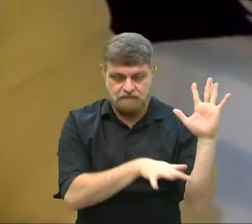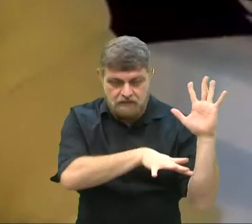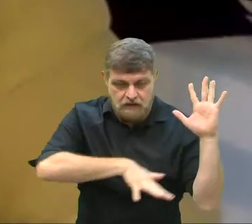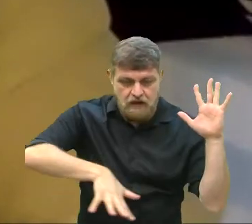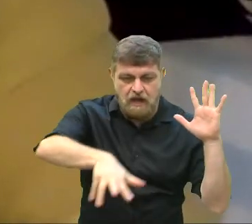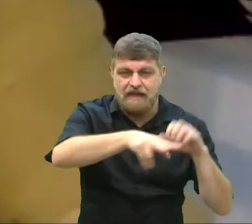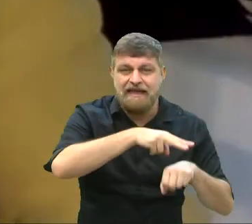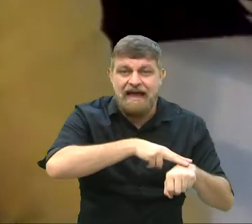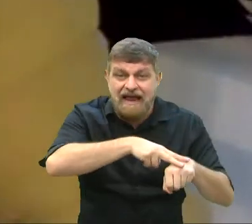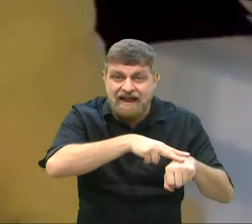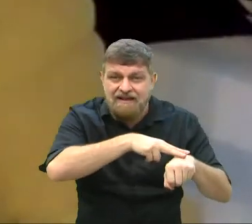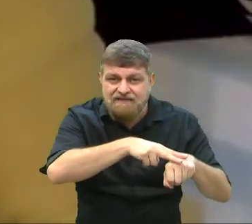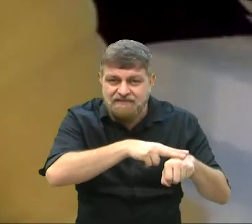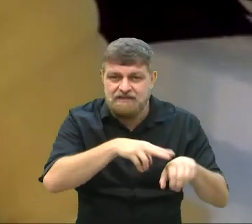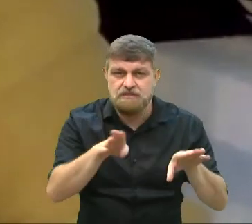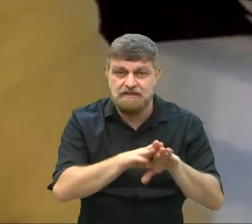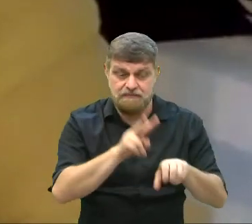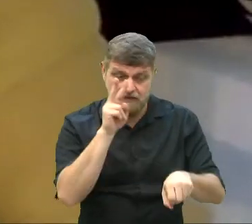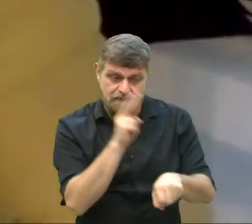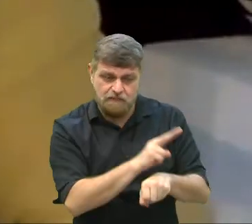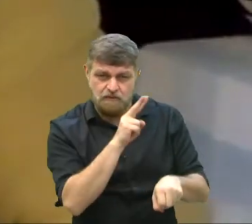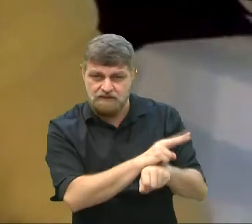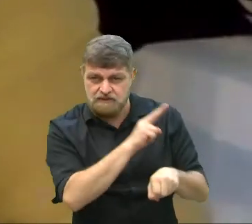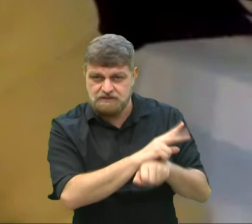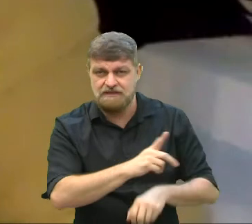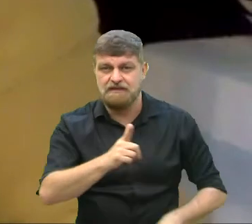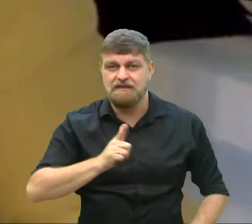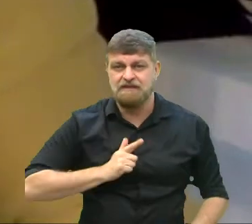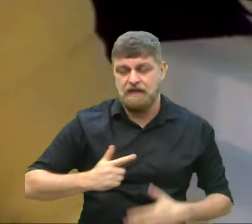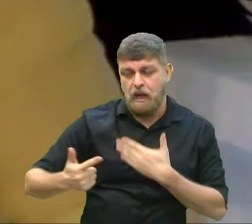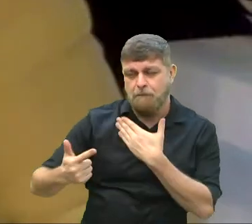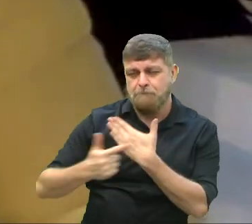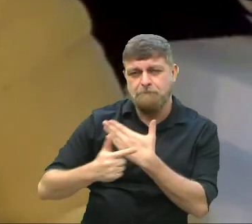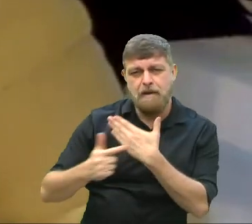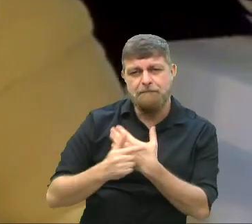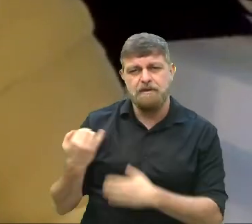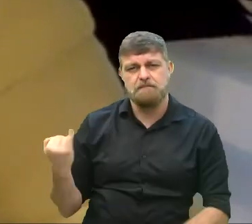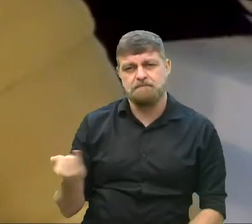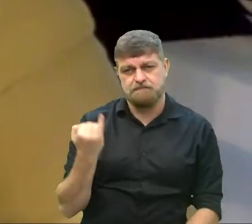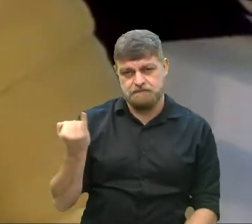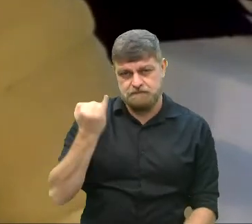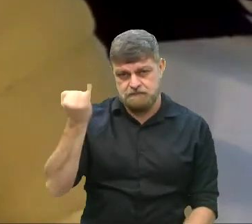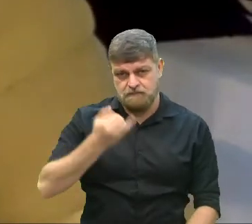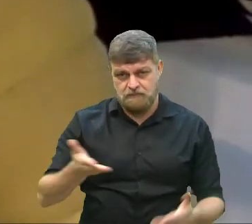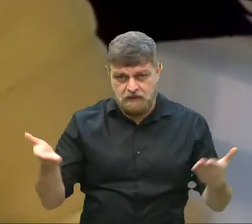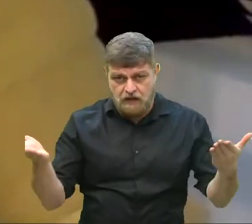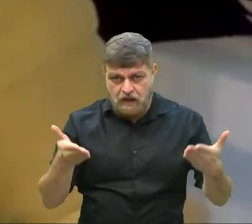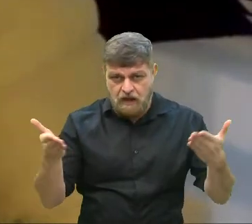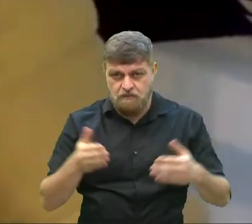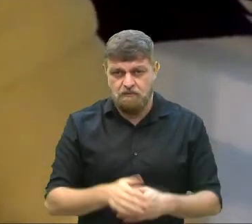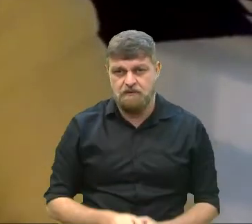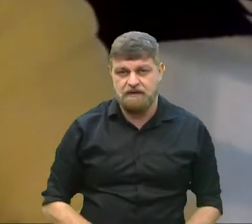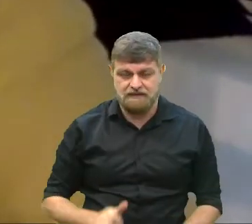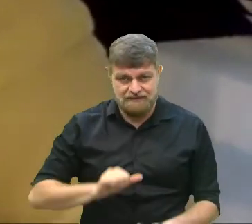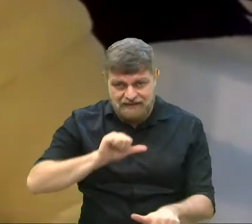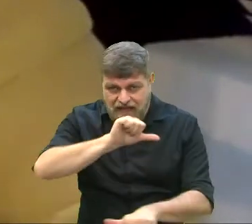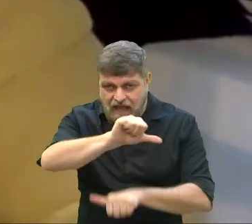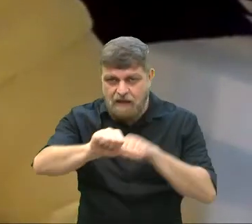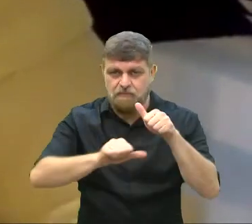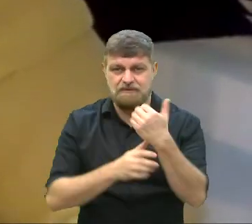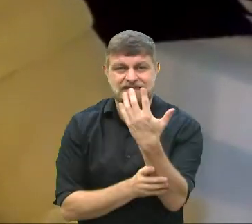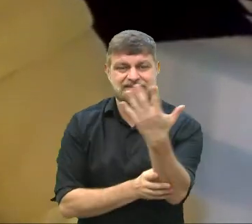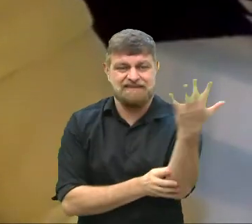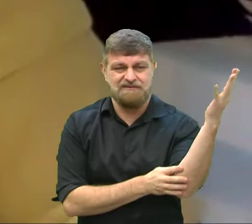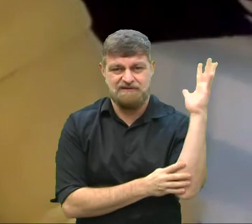áreas urbanas, também áreas protegidas, têm um papel muito importante agora nesse cenário de mudanças do